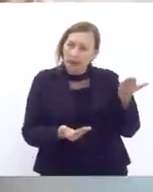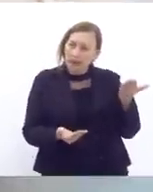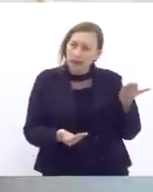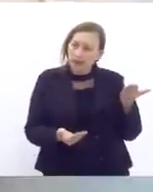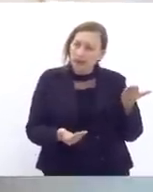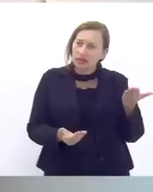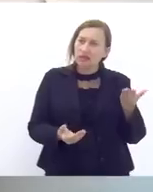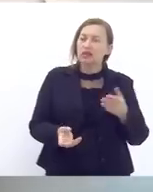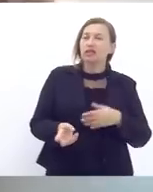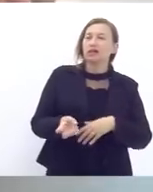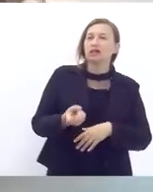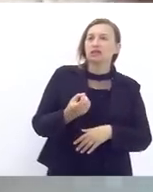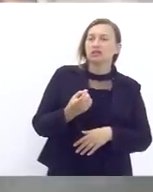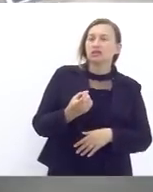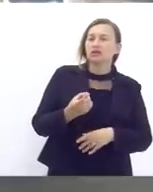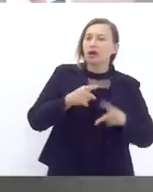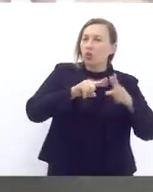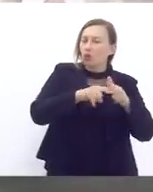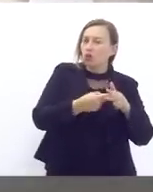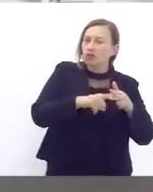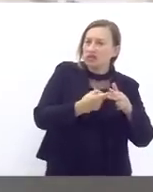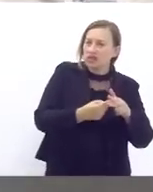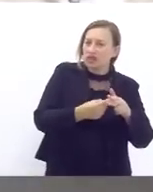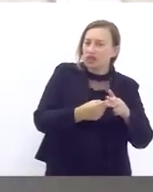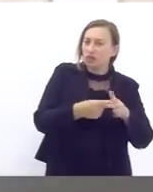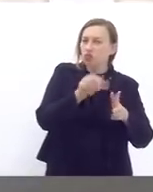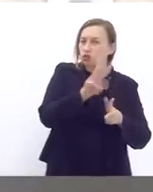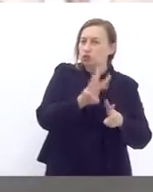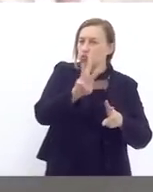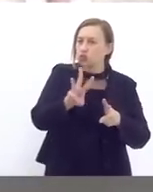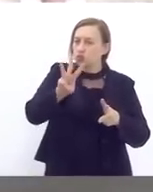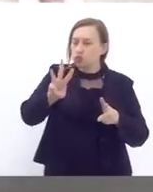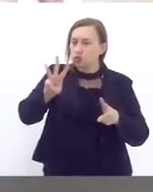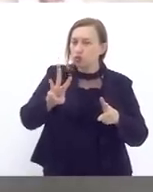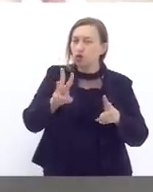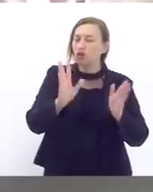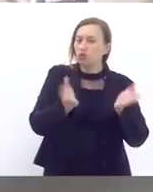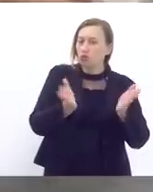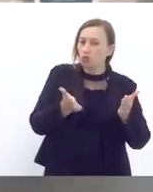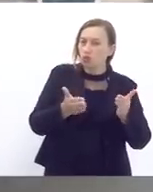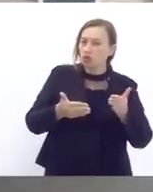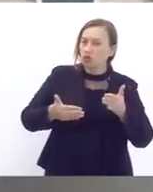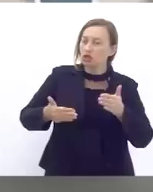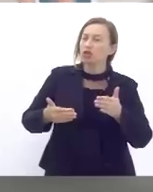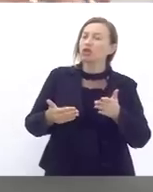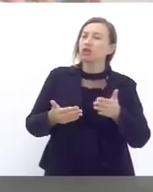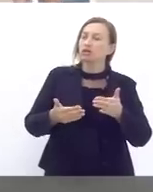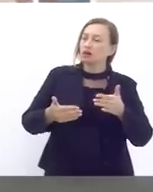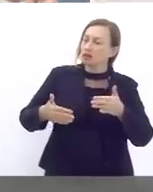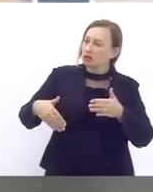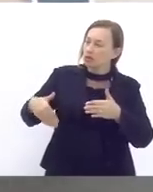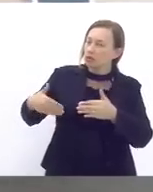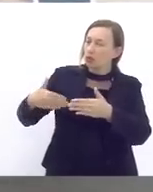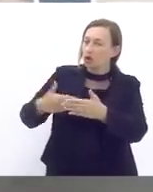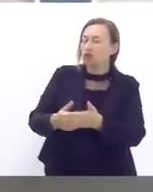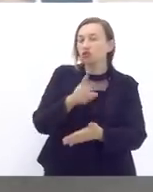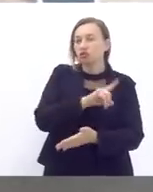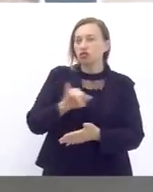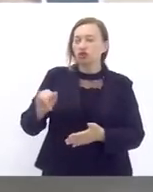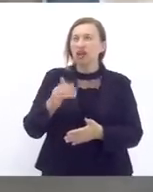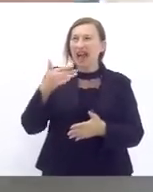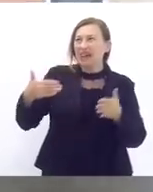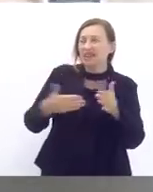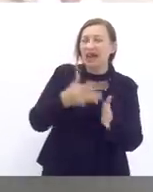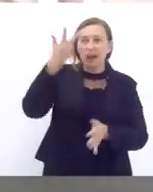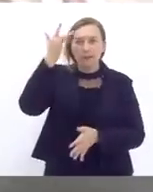na sexta para fingir ajuste e o serviços estão subindo hoje ao longo do dia mais tardar amanhã o